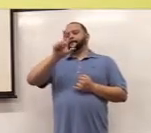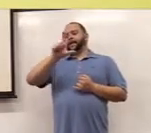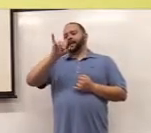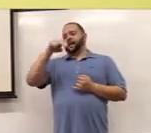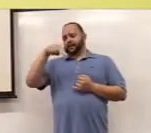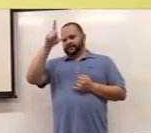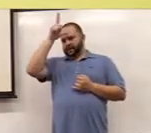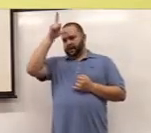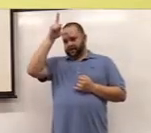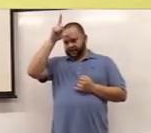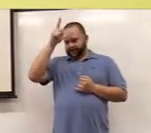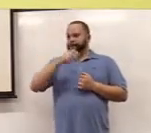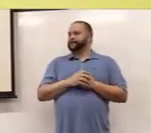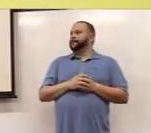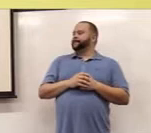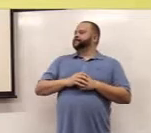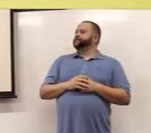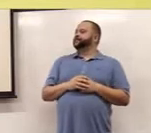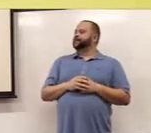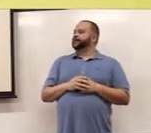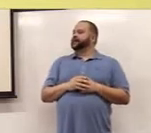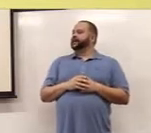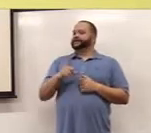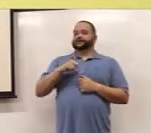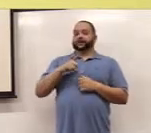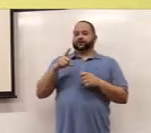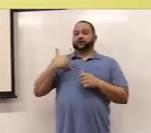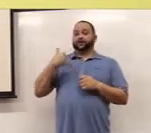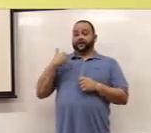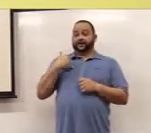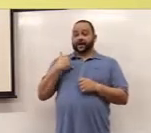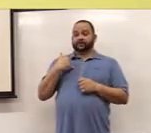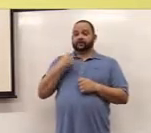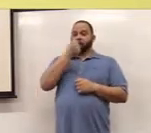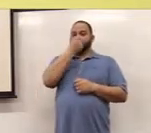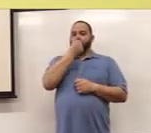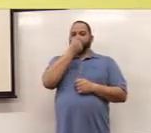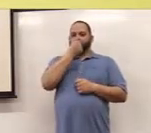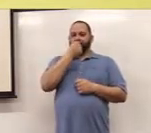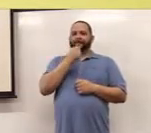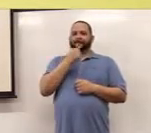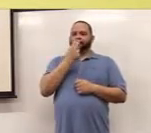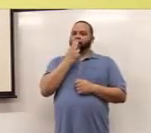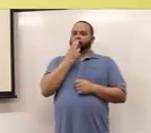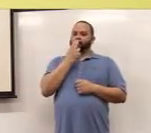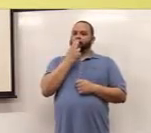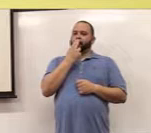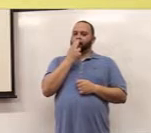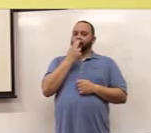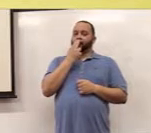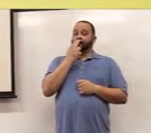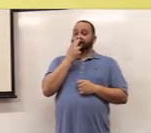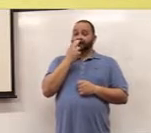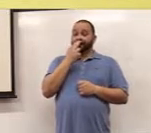1944, com Kurt Wagner regendo, que era o regente da orquestra, no aniversário do Hitler. No meio da guerra, a Alemanha